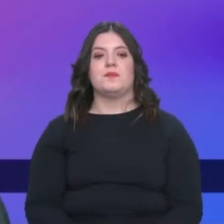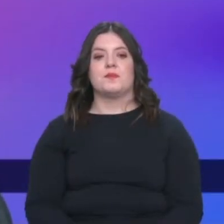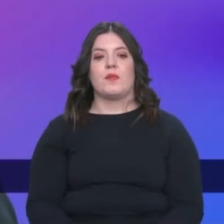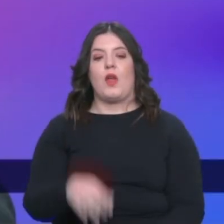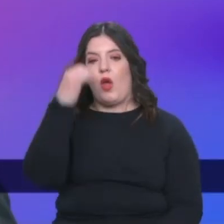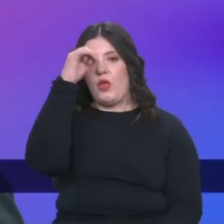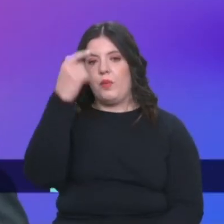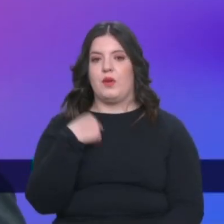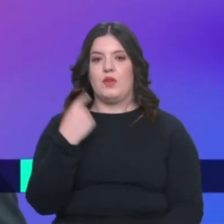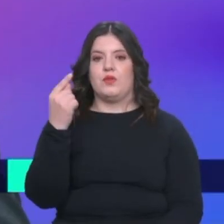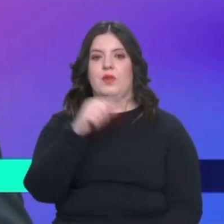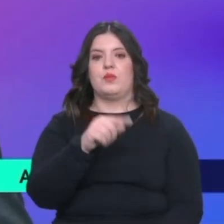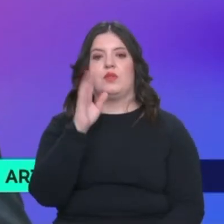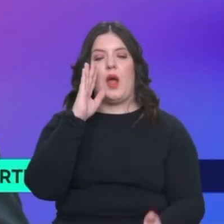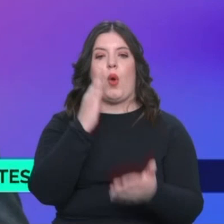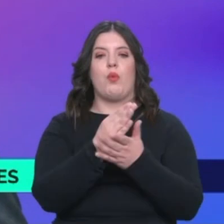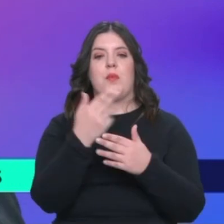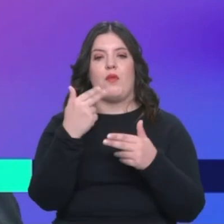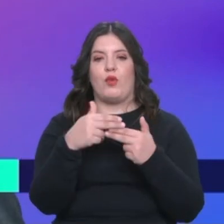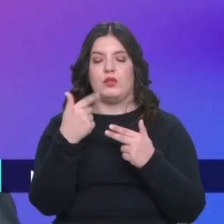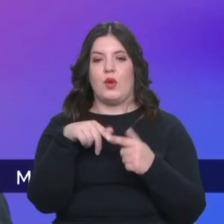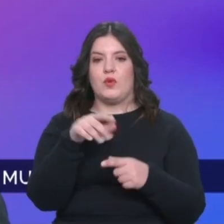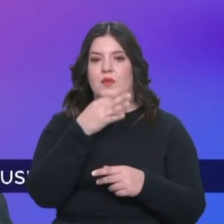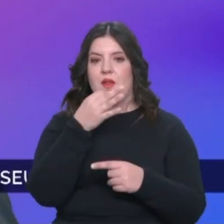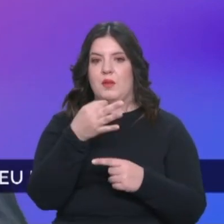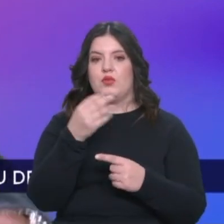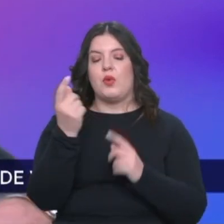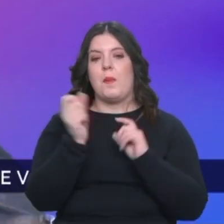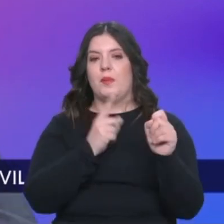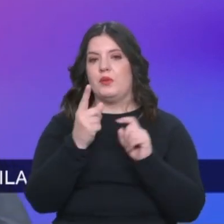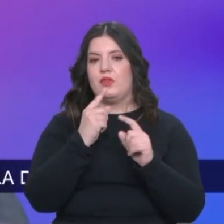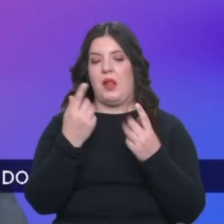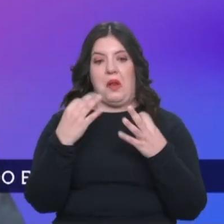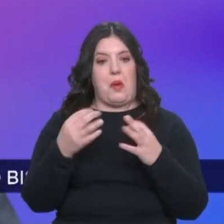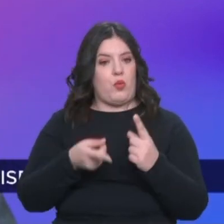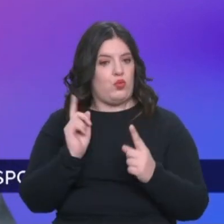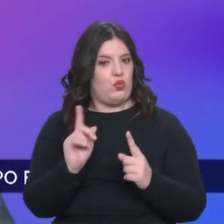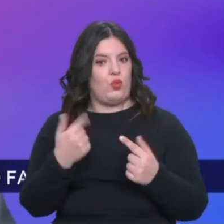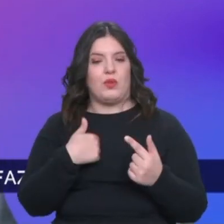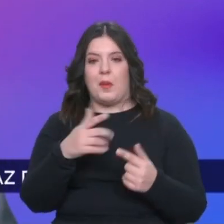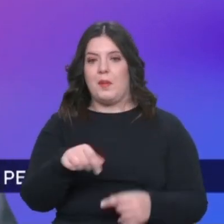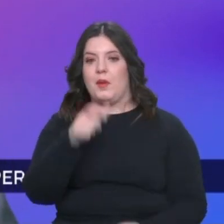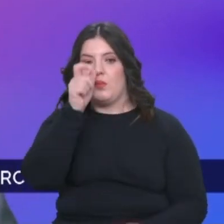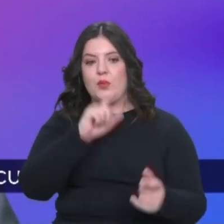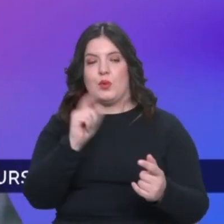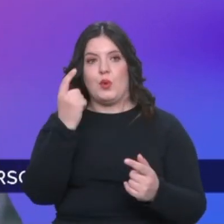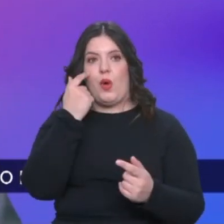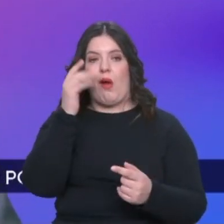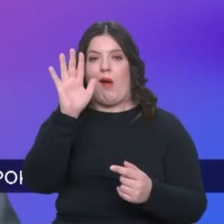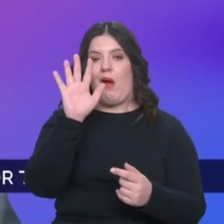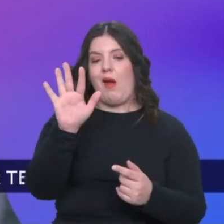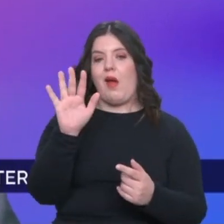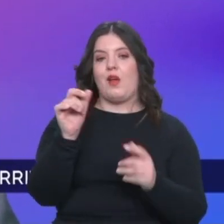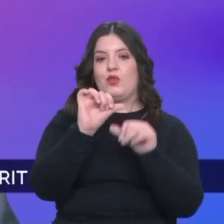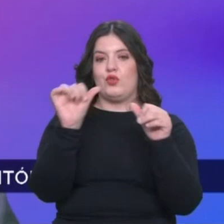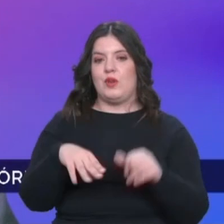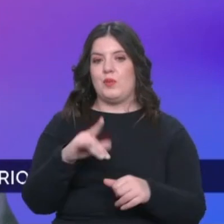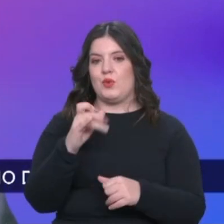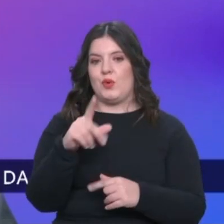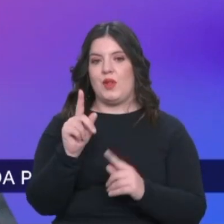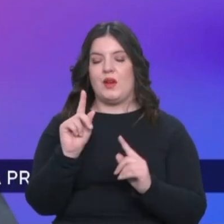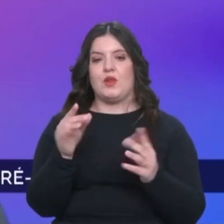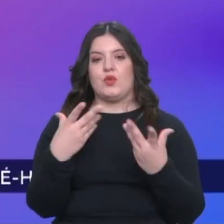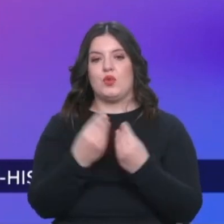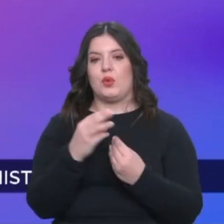Ao domingo viajamos até à última fronteira e hoje falamos de uma estrela altamente invulgar e de habitantes excêntricos no Sistema Solar. É como sempre com o